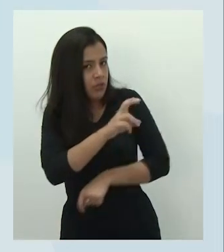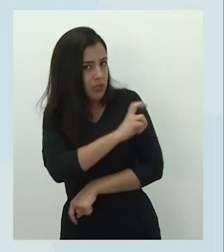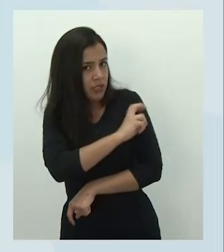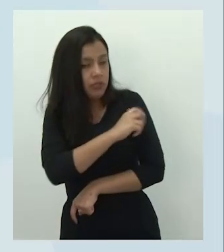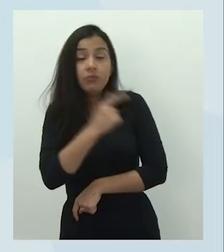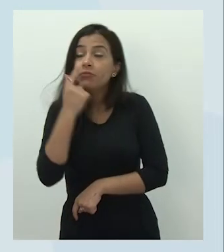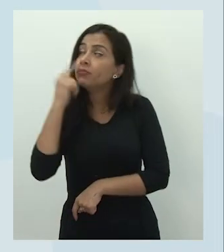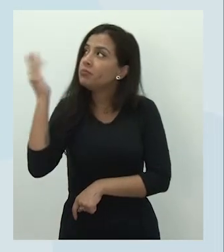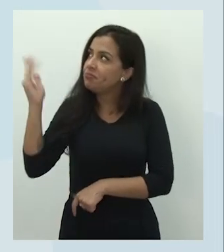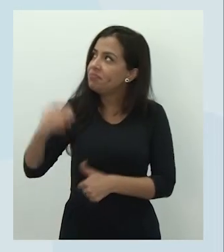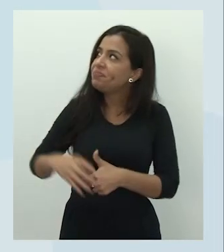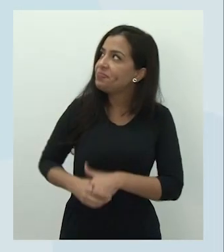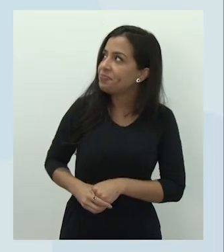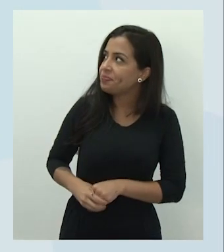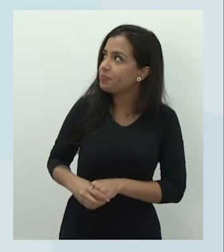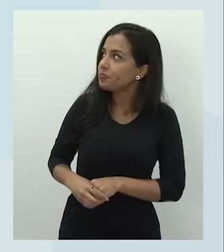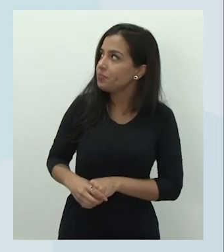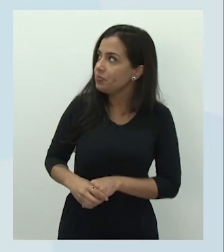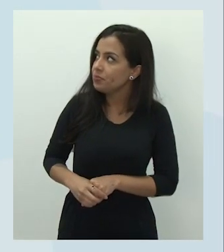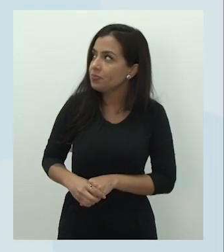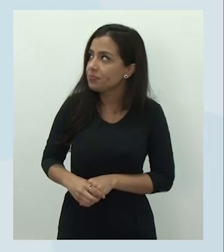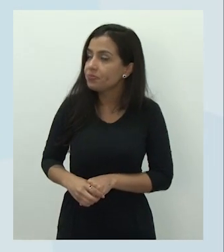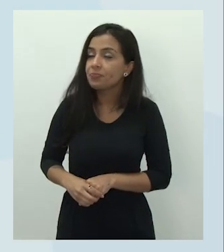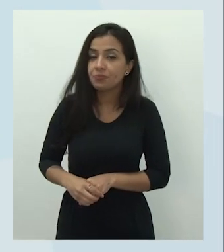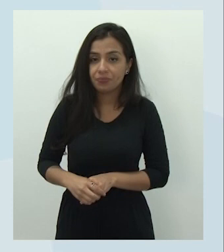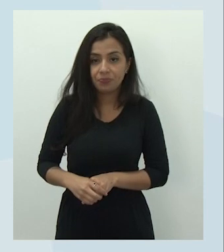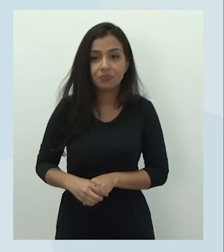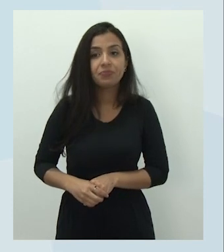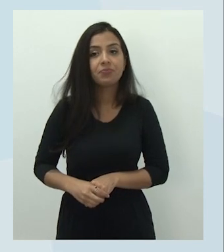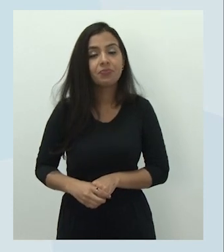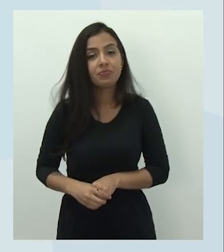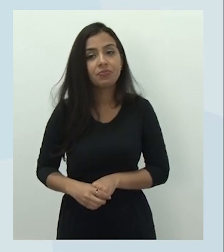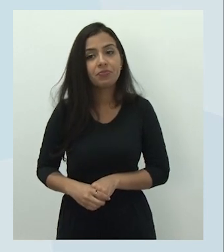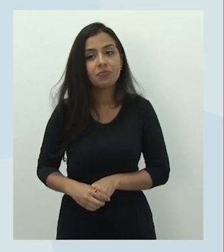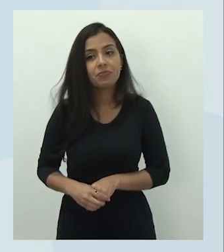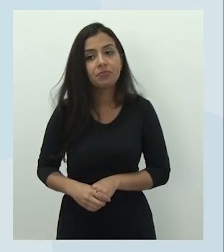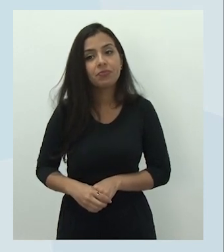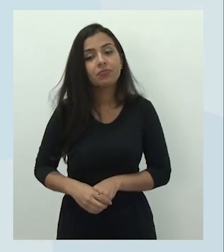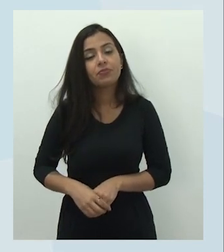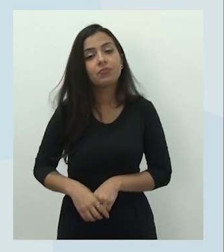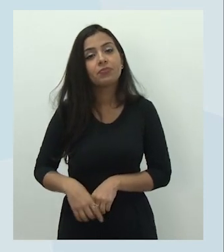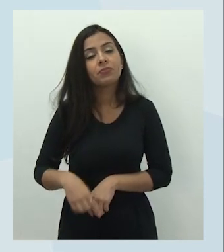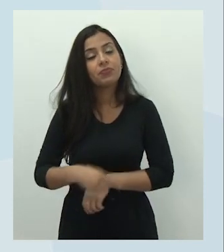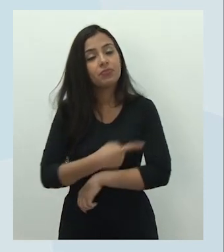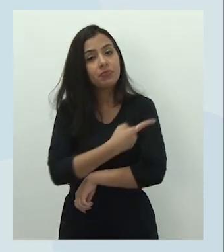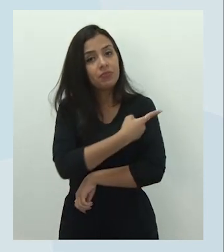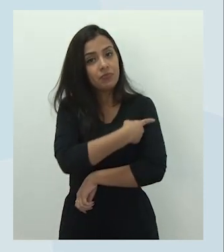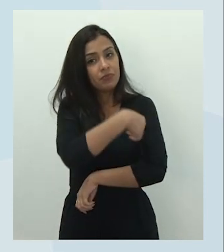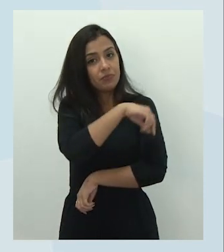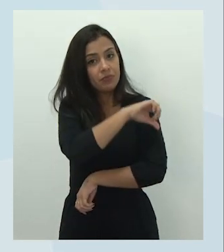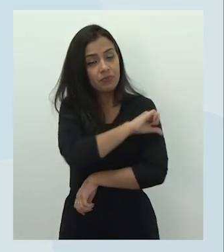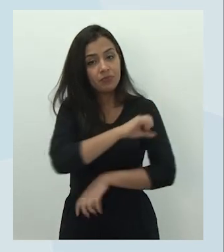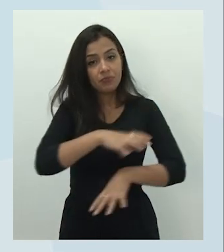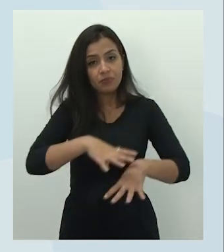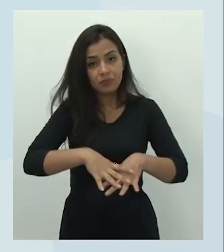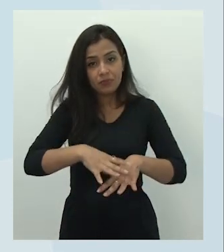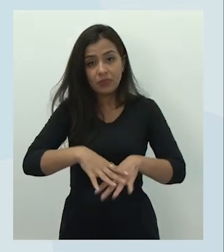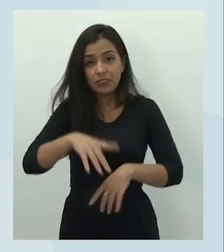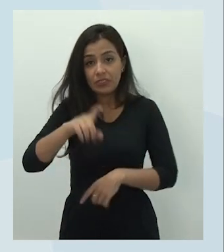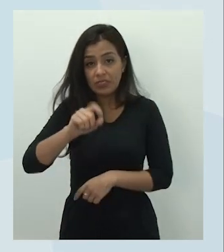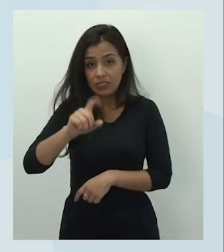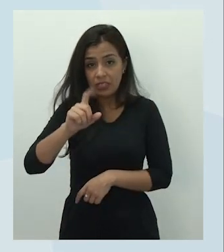selecionada, por favor, próximo slide. Isso. Será a habilidade do ensino fundamental do 5º ano de matemática, habilidade